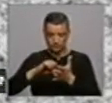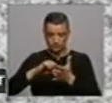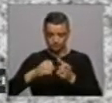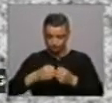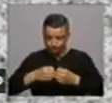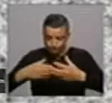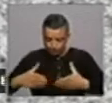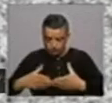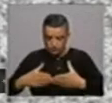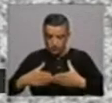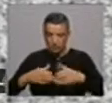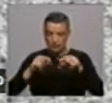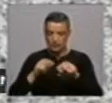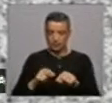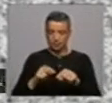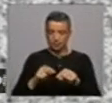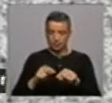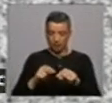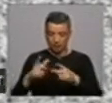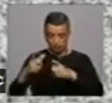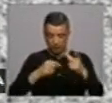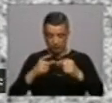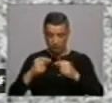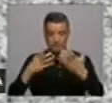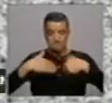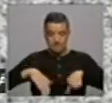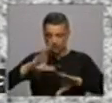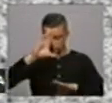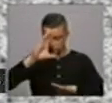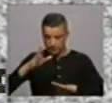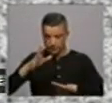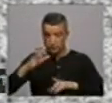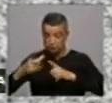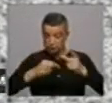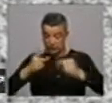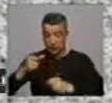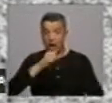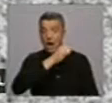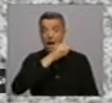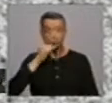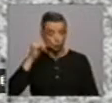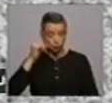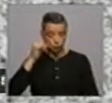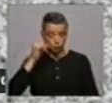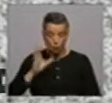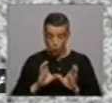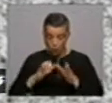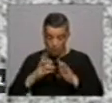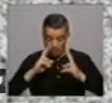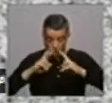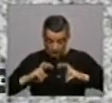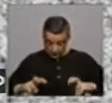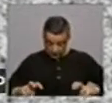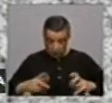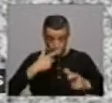estão nos arrabaldes da Via Láctea e sabemos também onde é que estão as grandes estrelas azuis. O que um grupo de investigadores